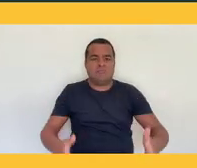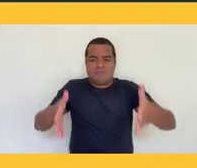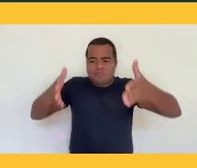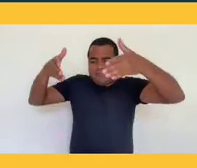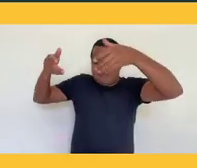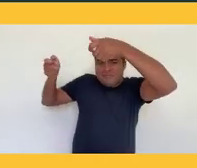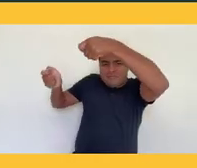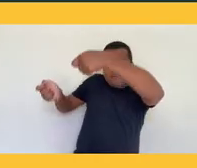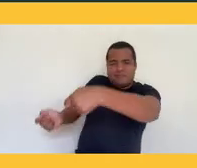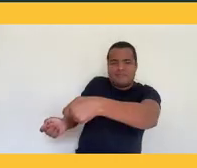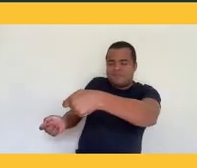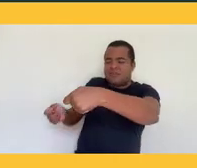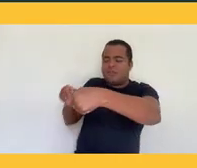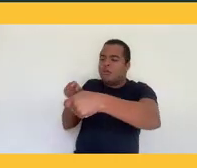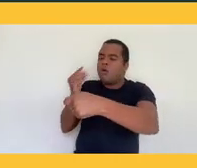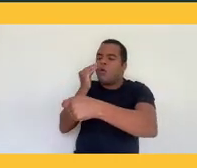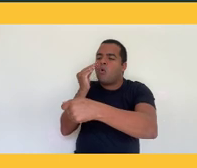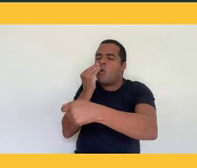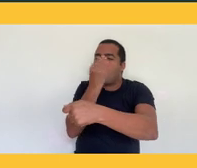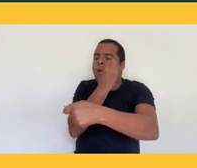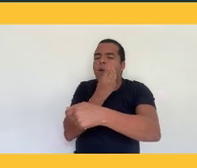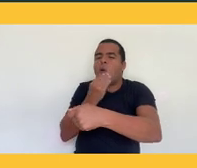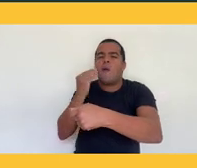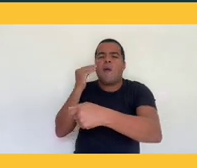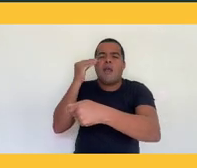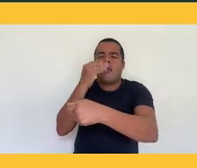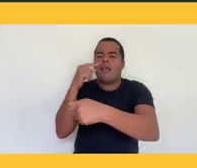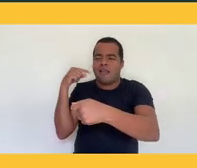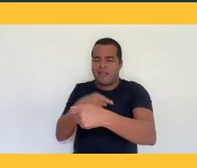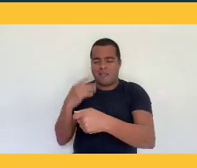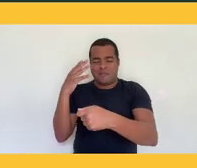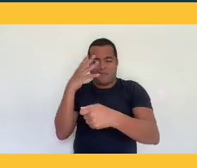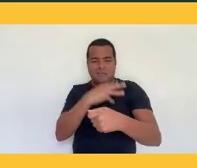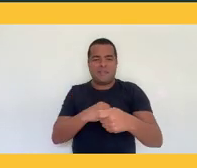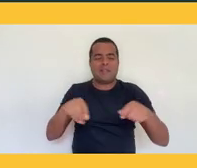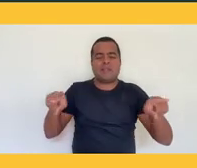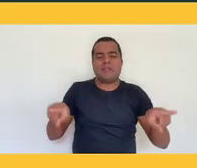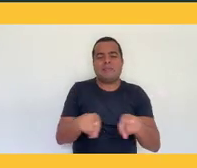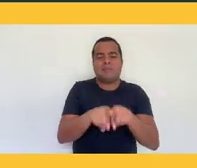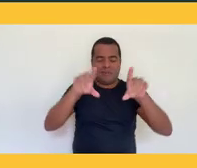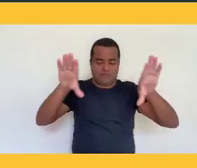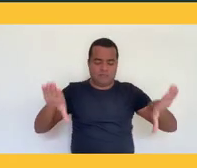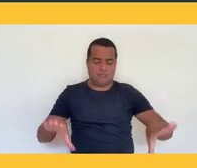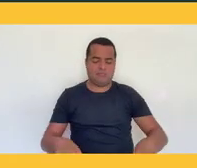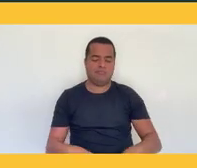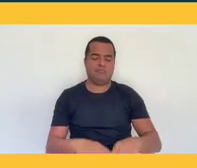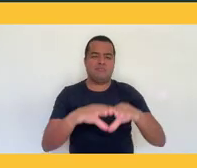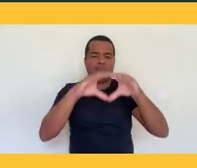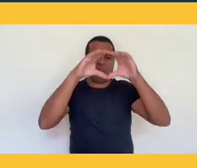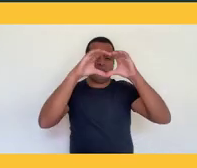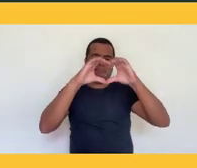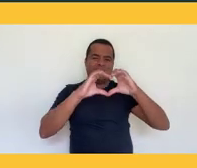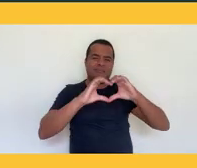Cabe nós dois. Cabe até o meu amor. Essa é o